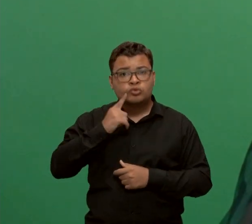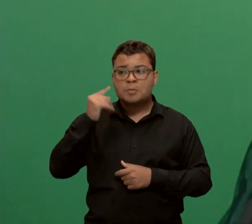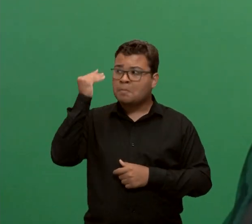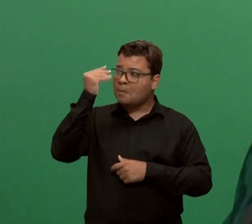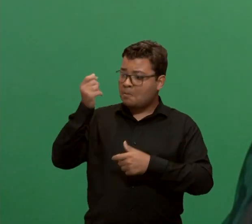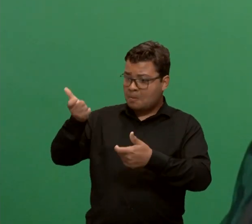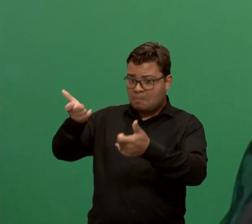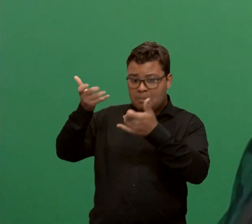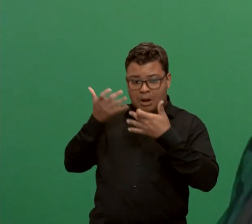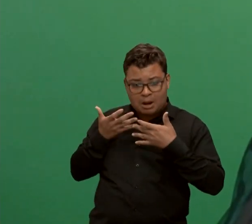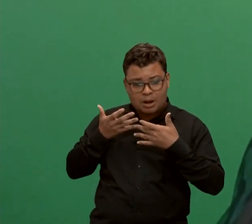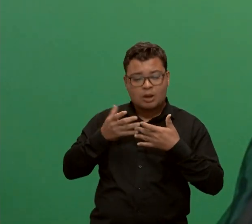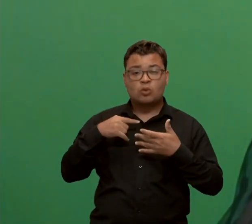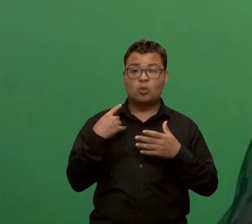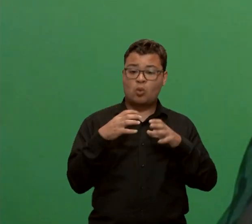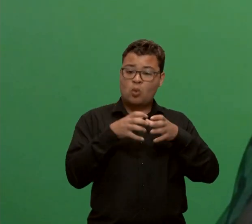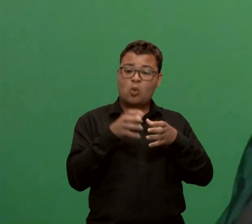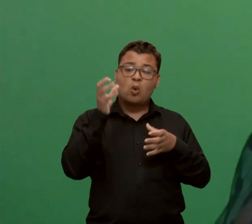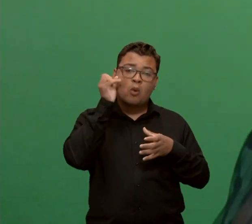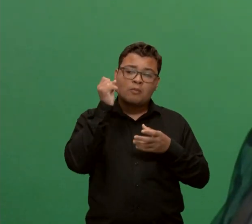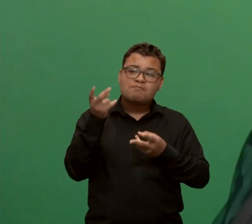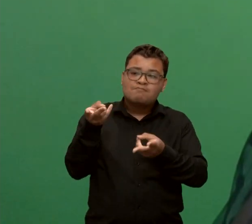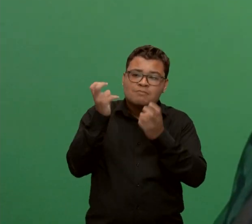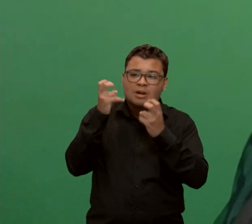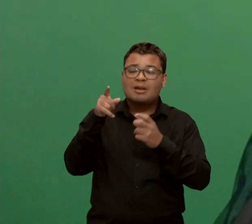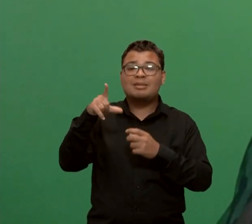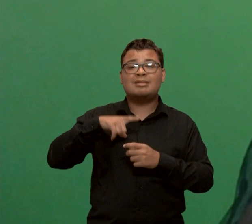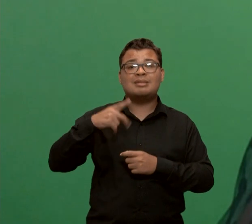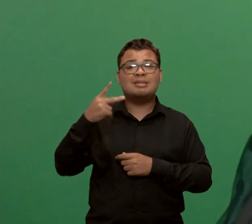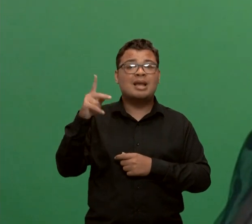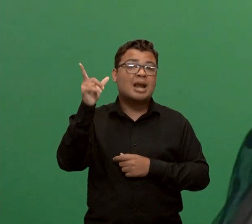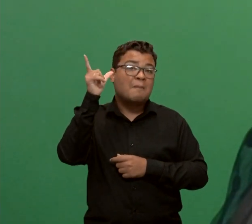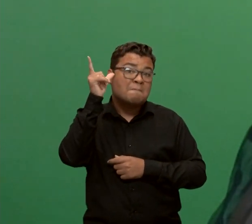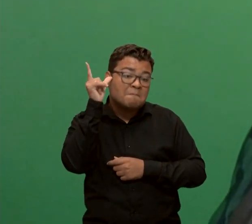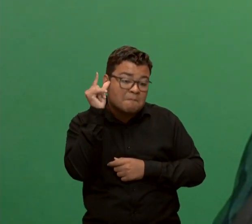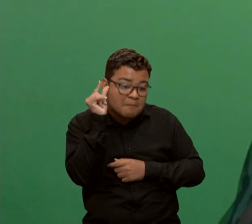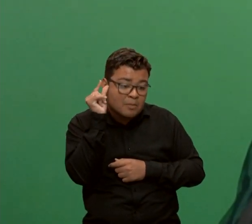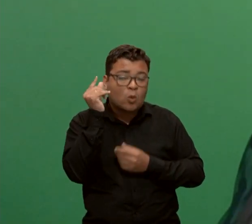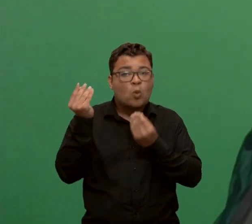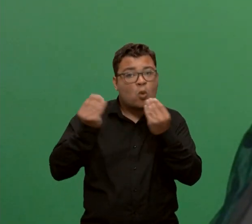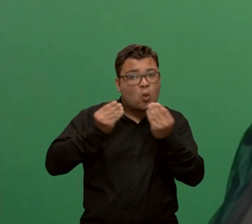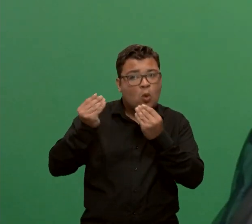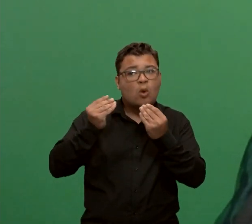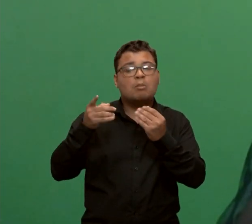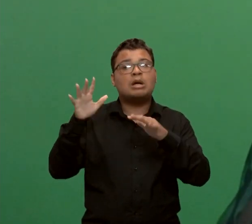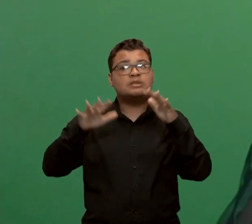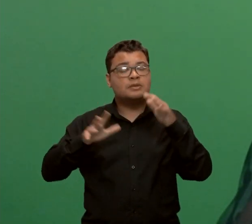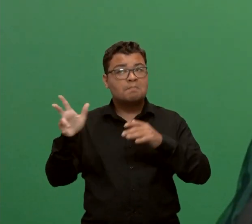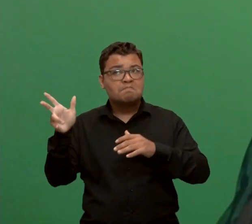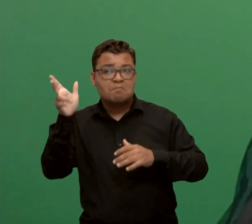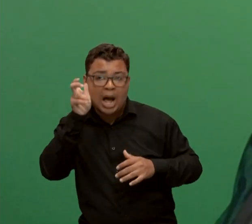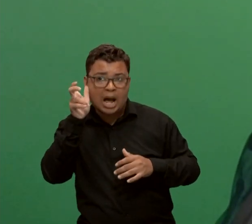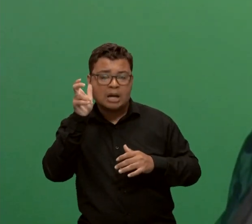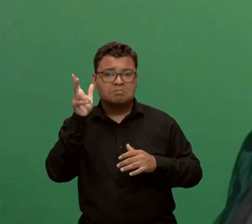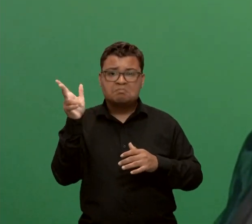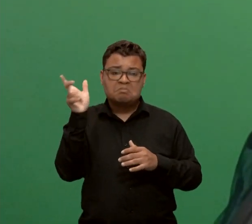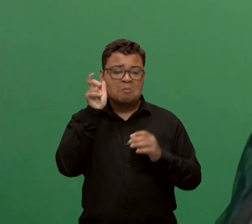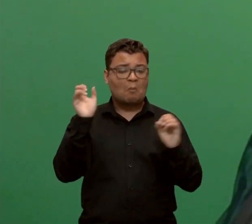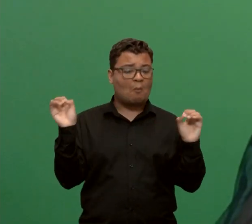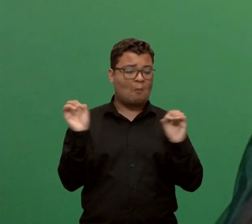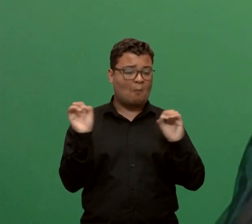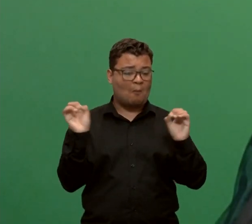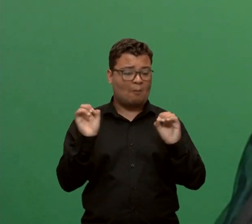para nós que somos ouvintes que depende desse nível da perda para a pessoa poder ou não ouvir alguns barulhos, e assim como a